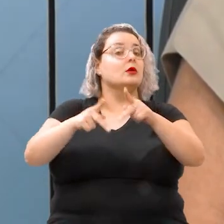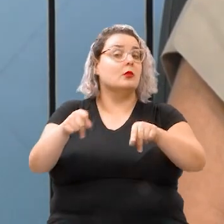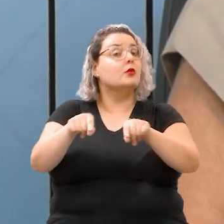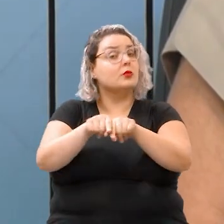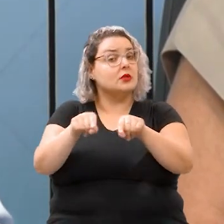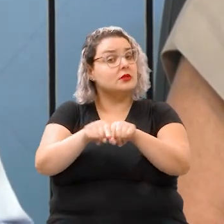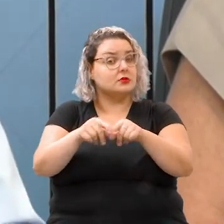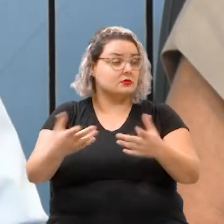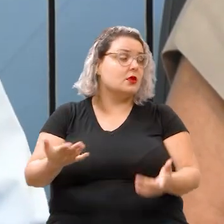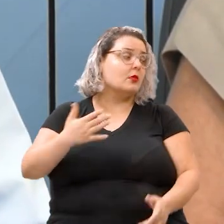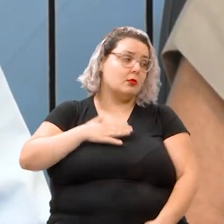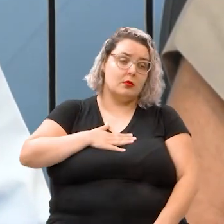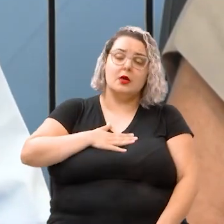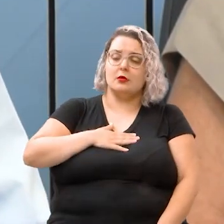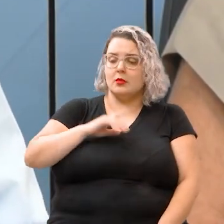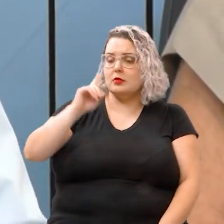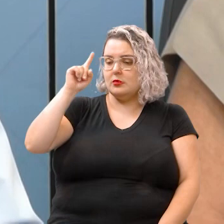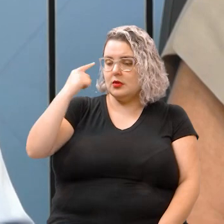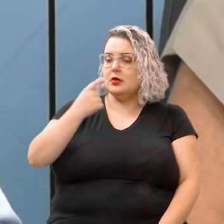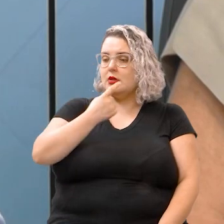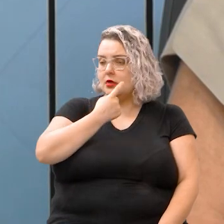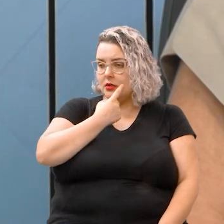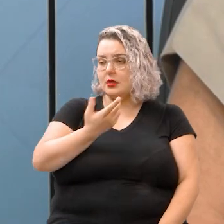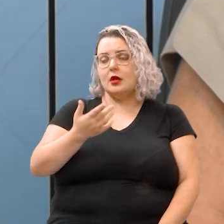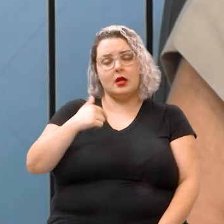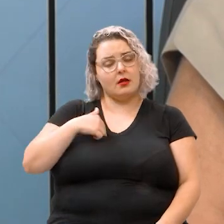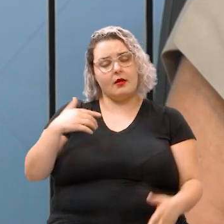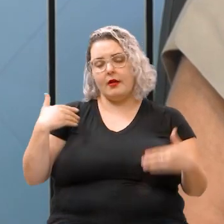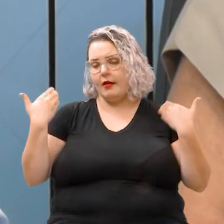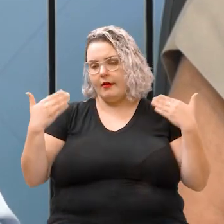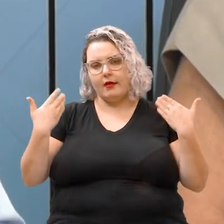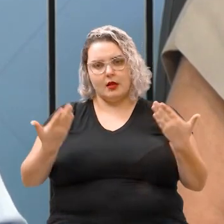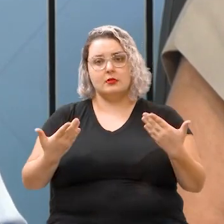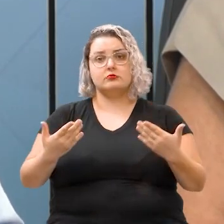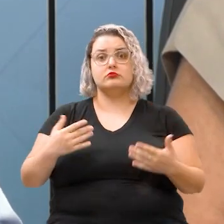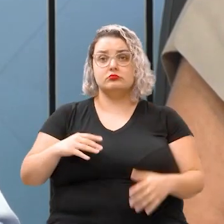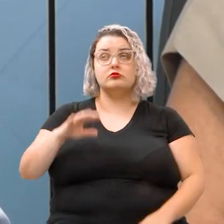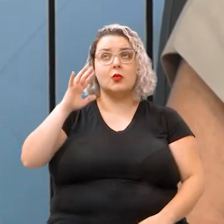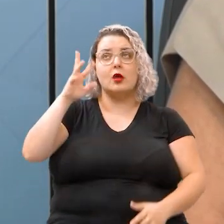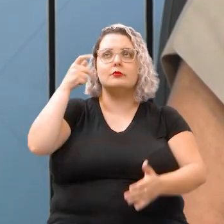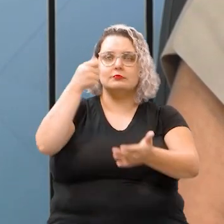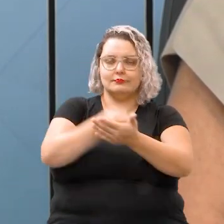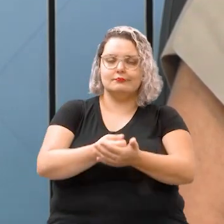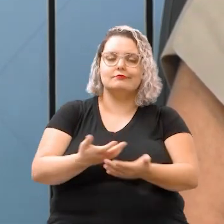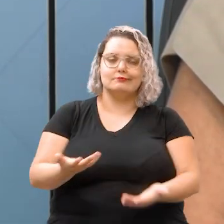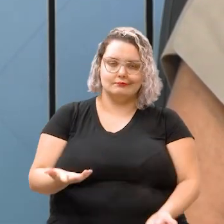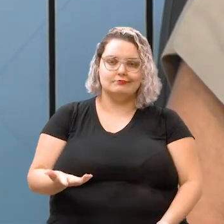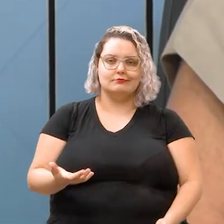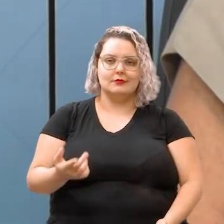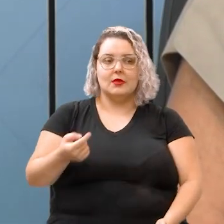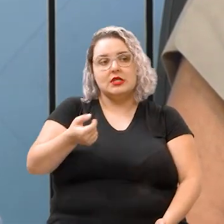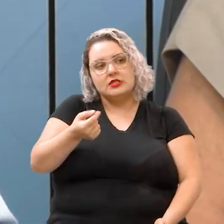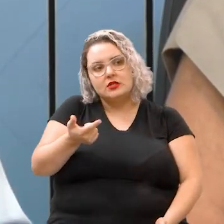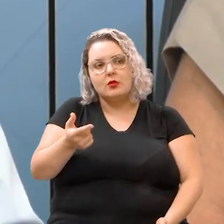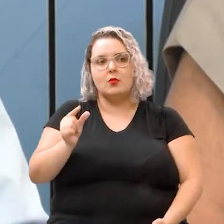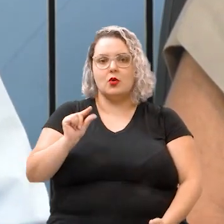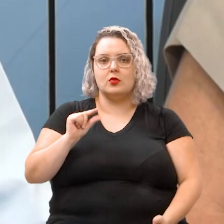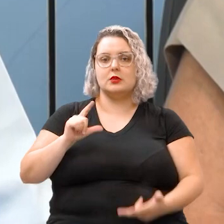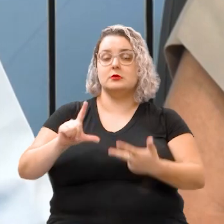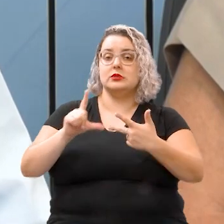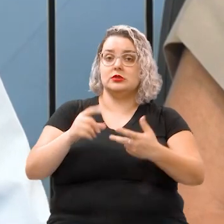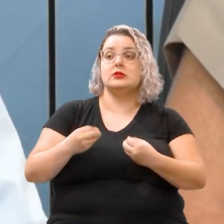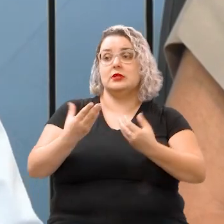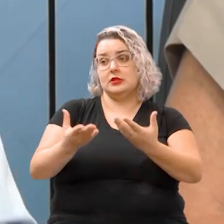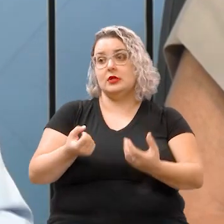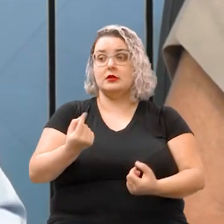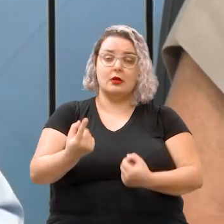população. Então, para mim, menina, é um motivo de muita alegria. Eu me sinto realizado, né, nesse pouco tempo de legislativo, ter dado